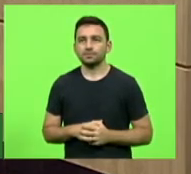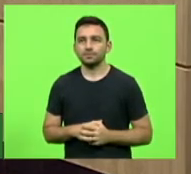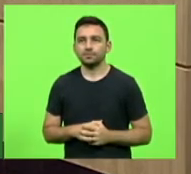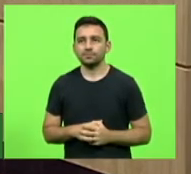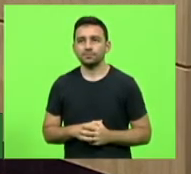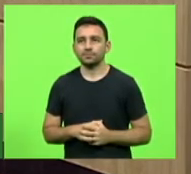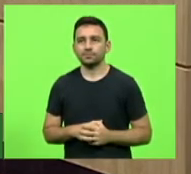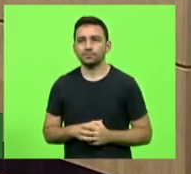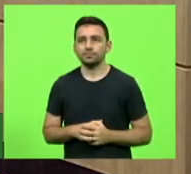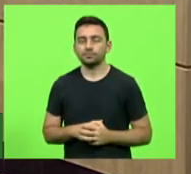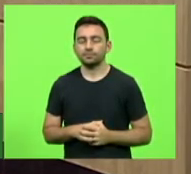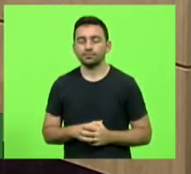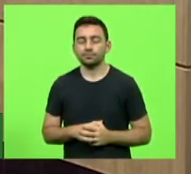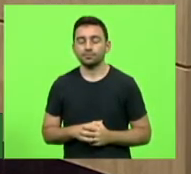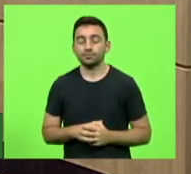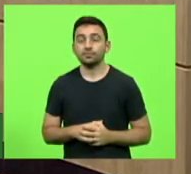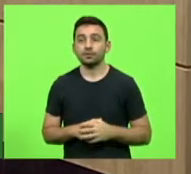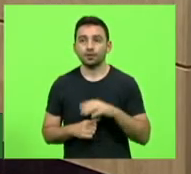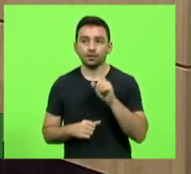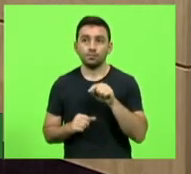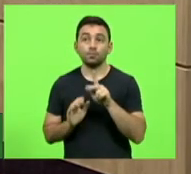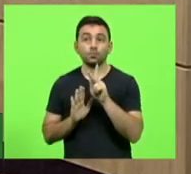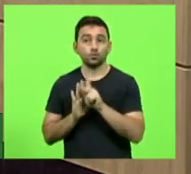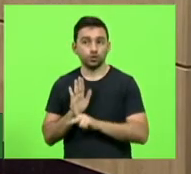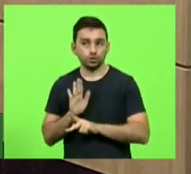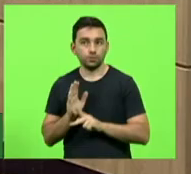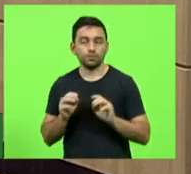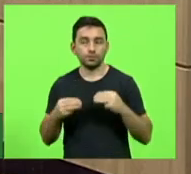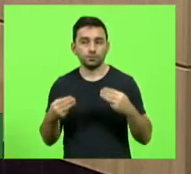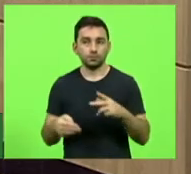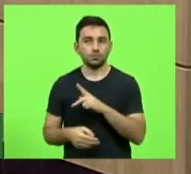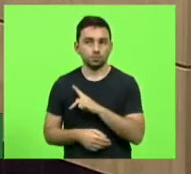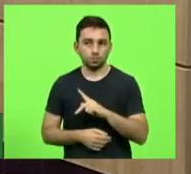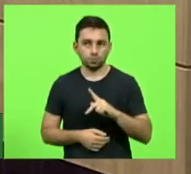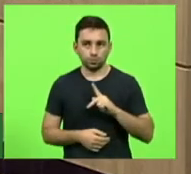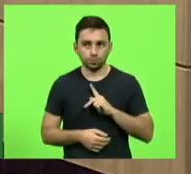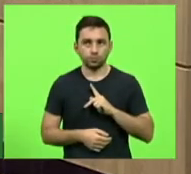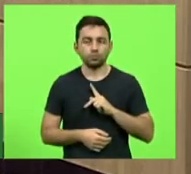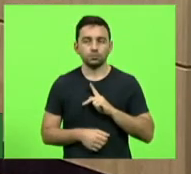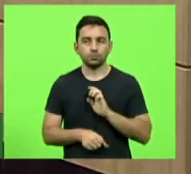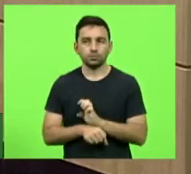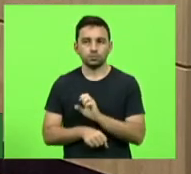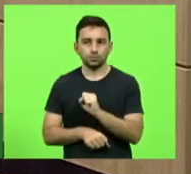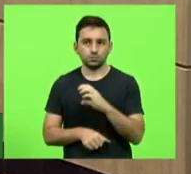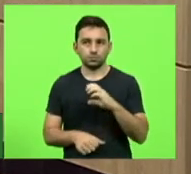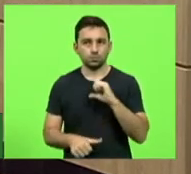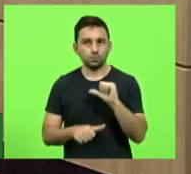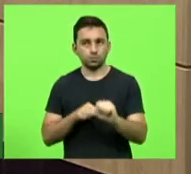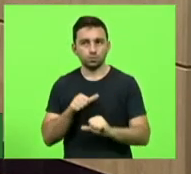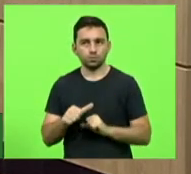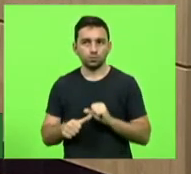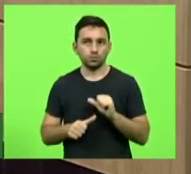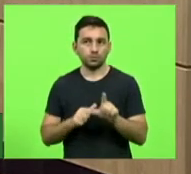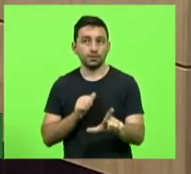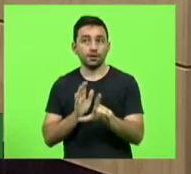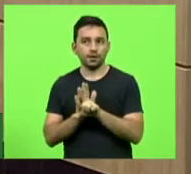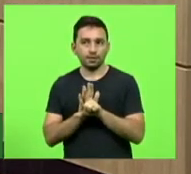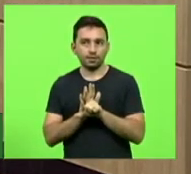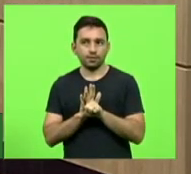Deputada Ada De Luca, esse é um projeto do Ministério Público do Estado de Santa Catarina que altera dispositivo da Lei